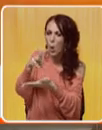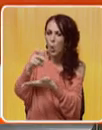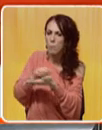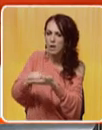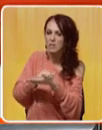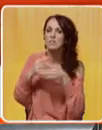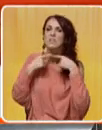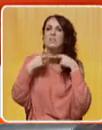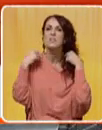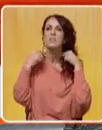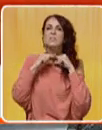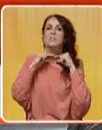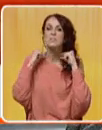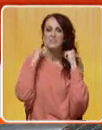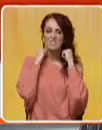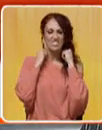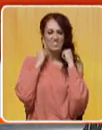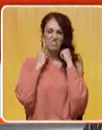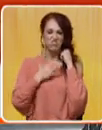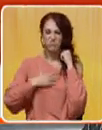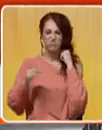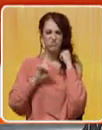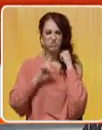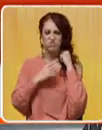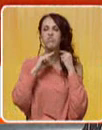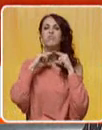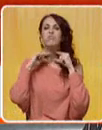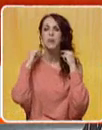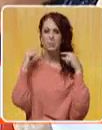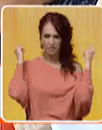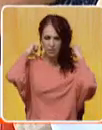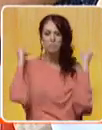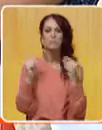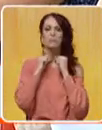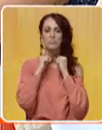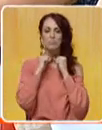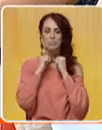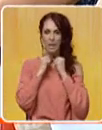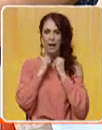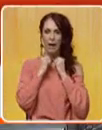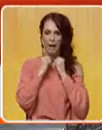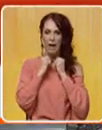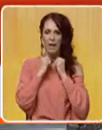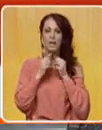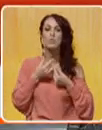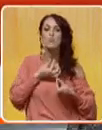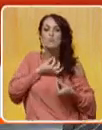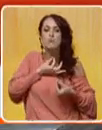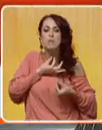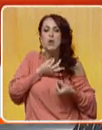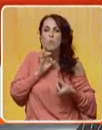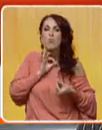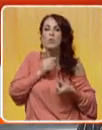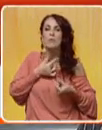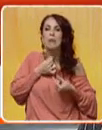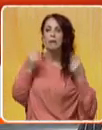eu lá tinha os colarinhos engomados que aquele era muito muito muito incómodo mas aquele colarinho era colocado não era sobre a camisa era era colocado assim num botãozinho exatamente